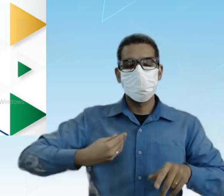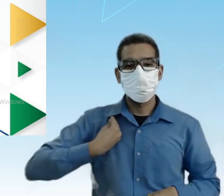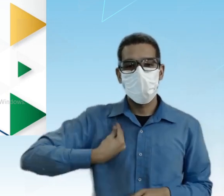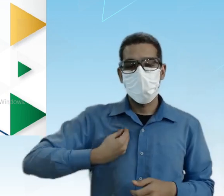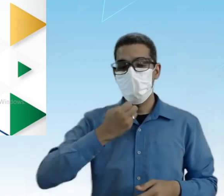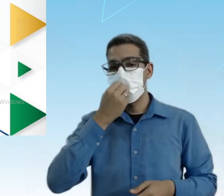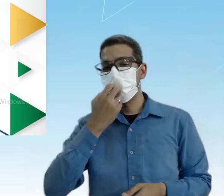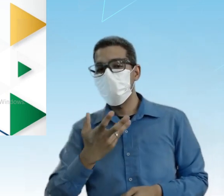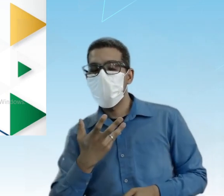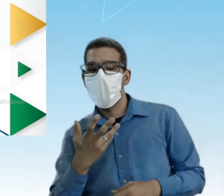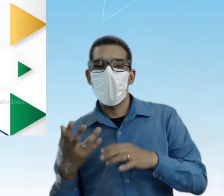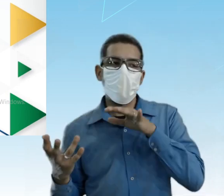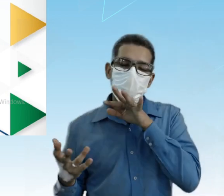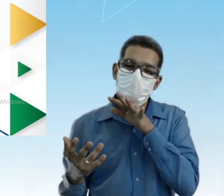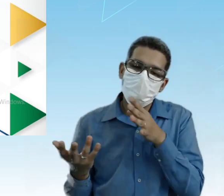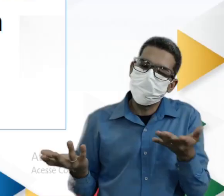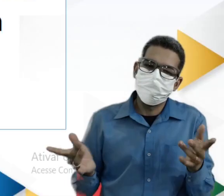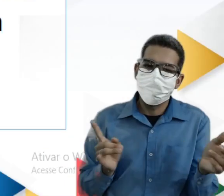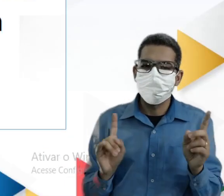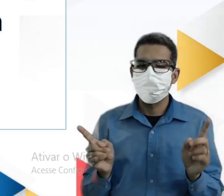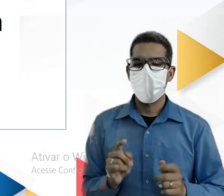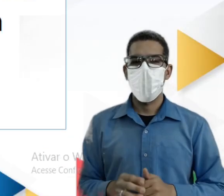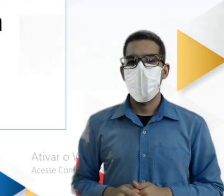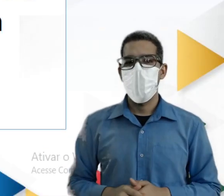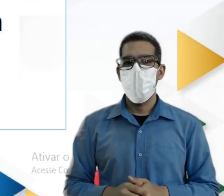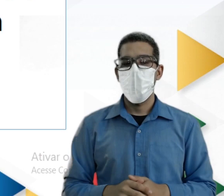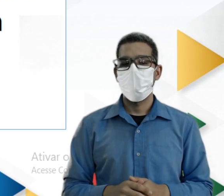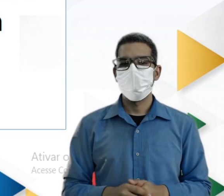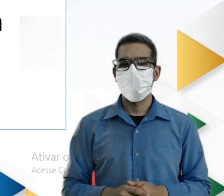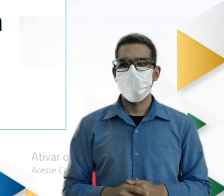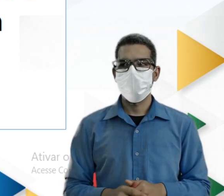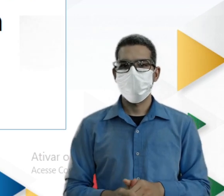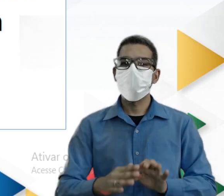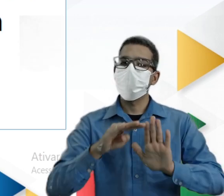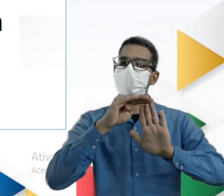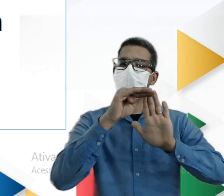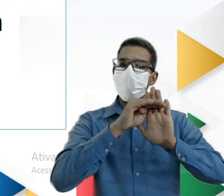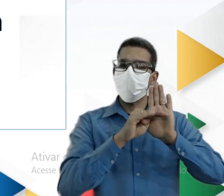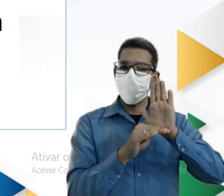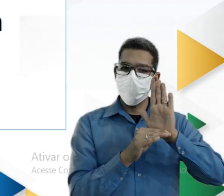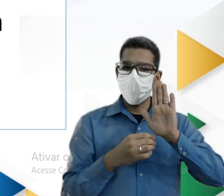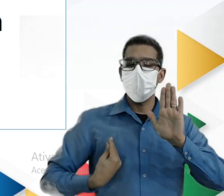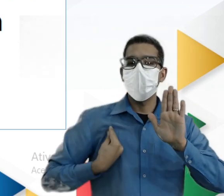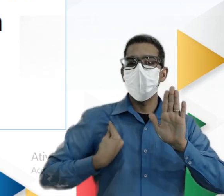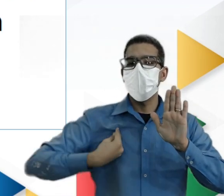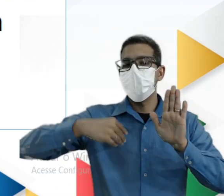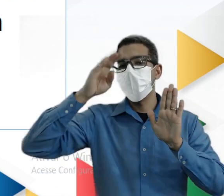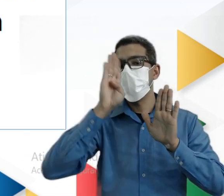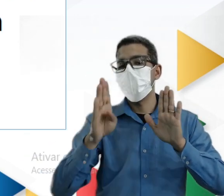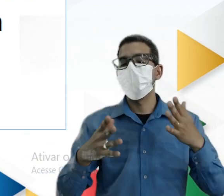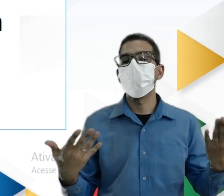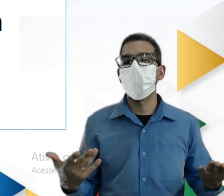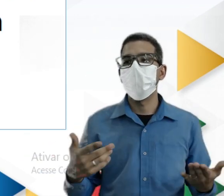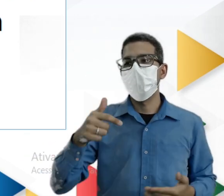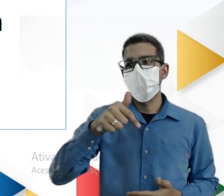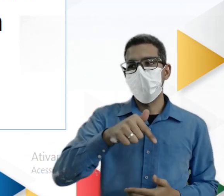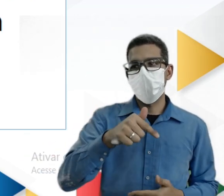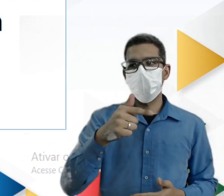ou de ruim. Vamos lá? Indicadores de vida do brasileiro é de torno de